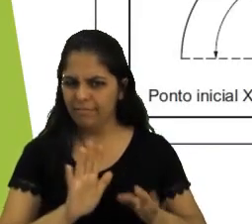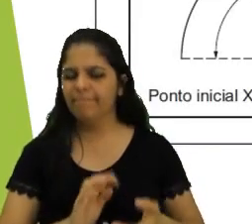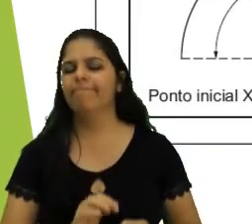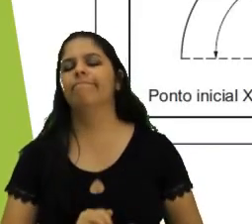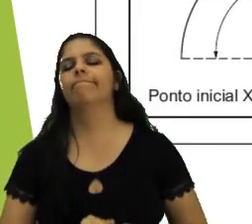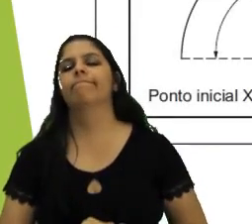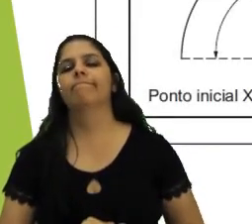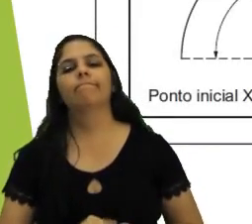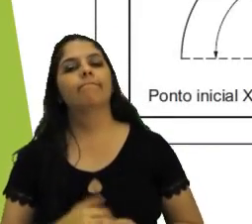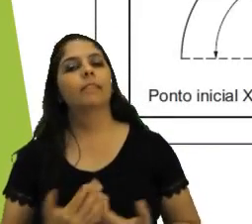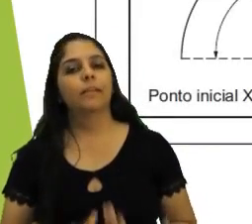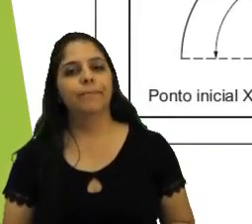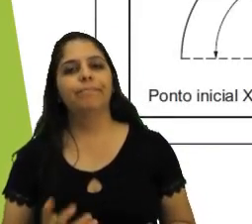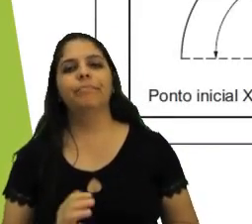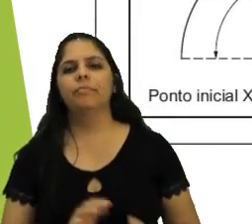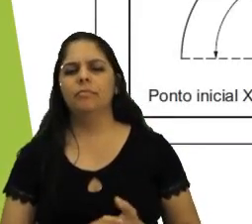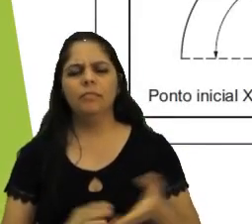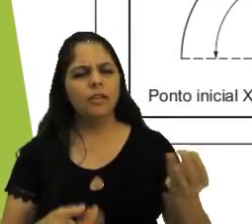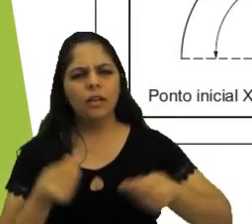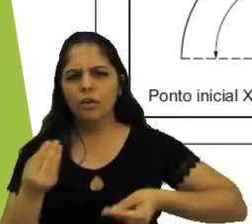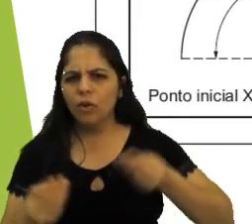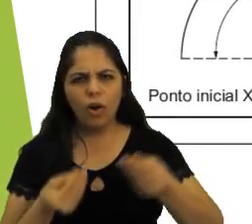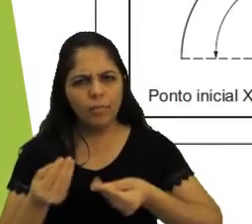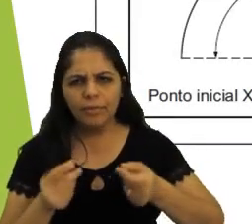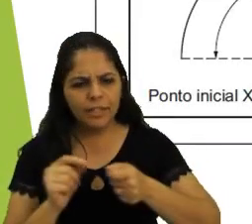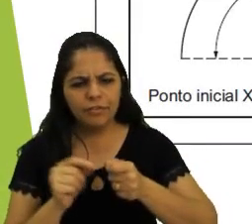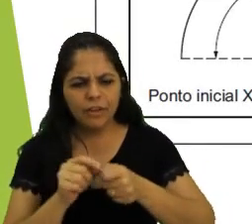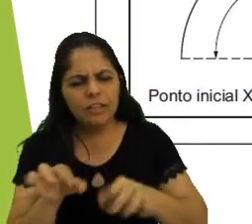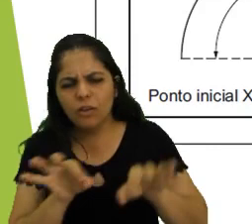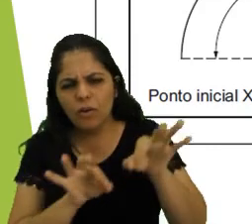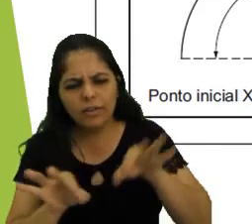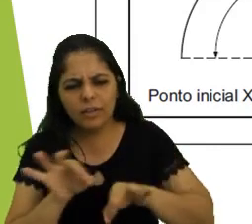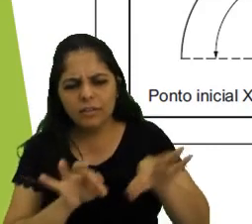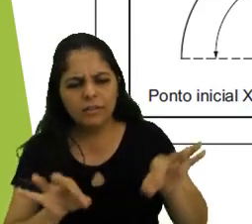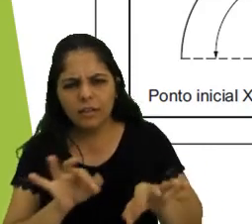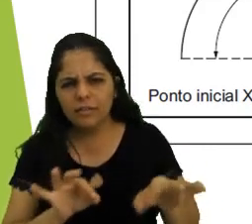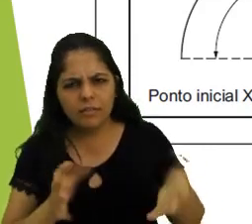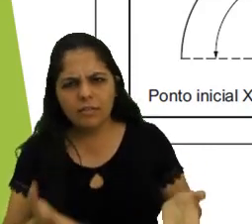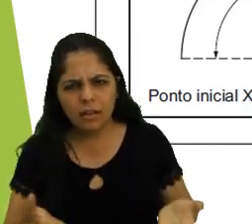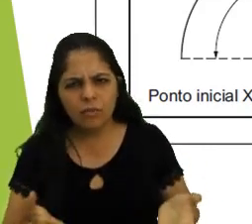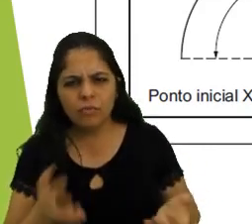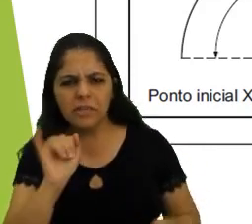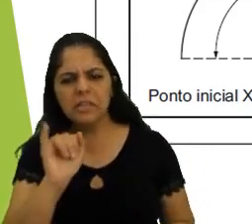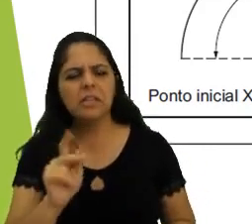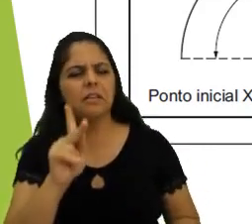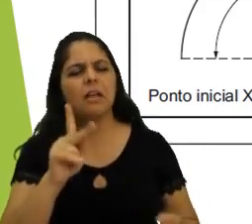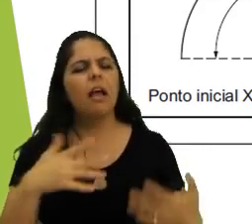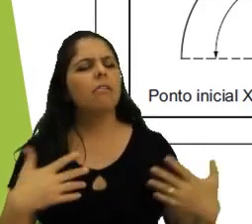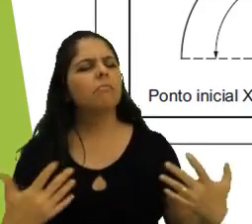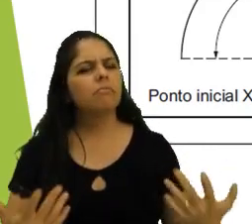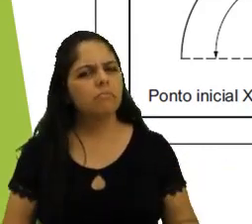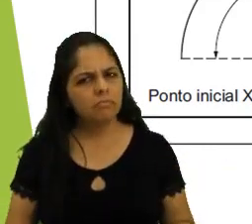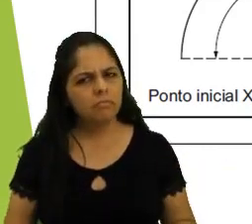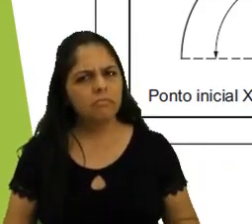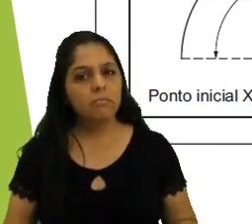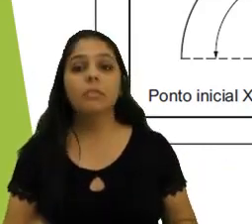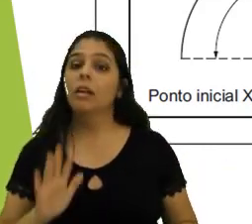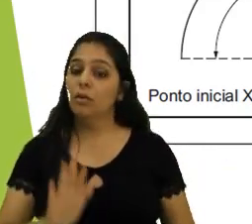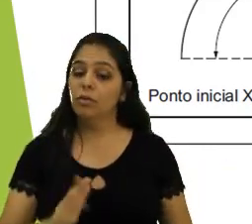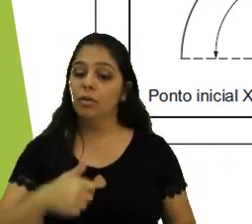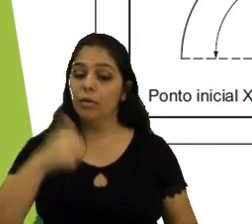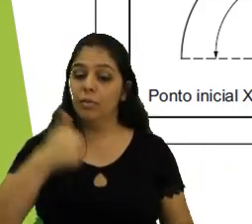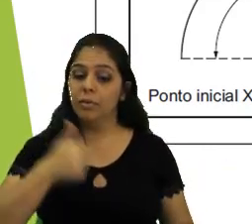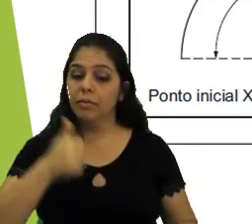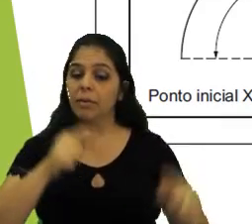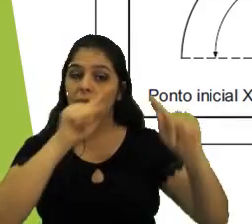Muito bem. Como é que faz a programação em I e K, né? No caso, no primeiro quadrado, tá, pessoal?